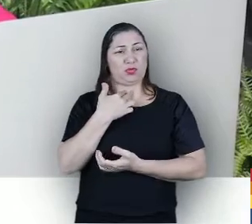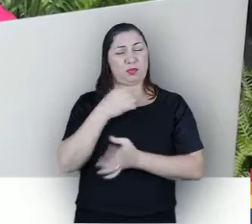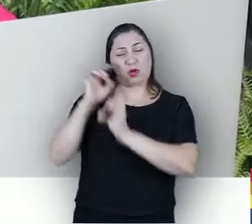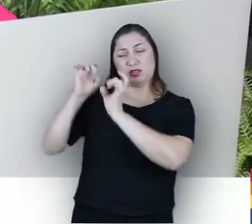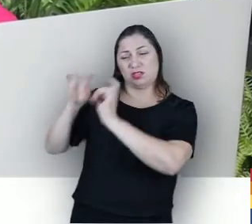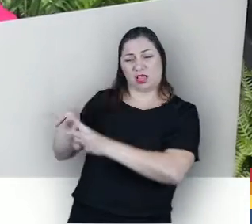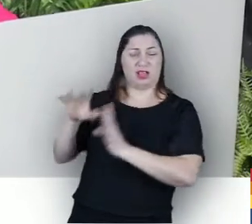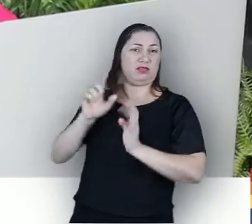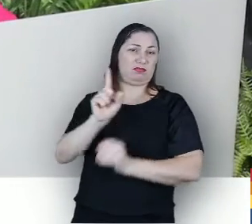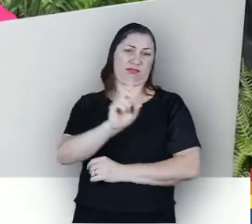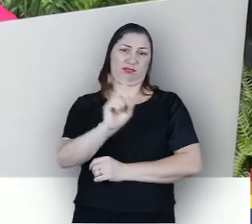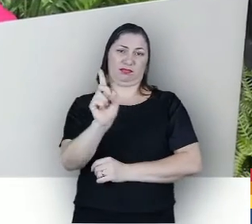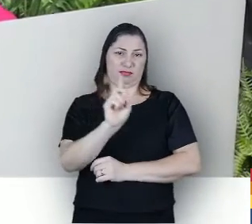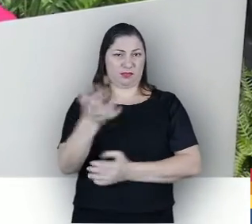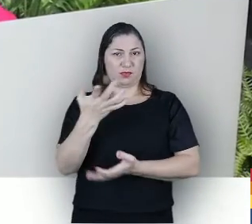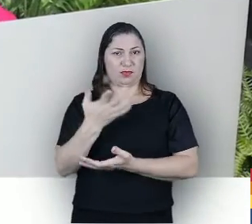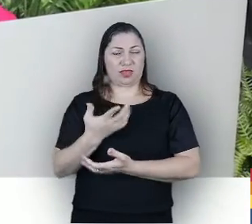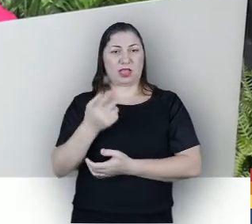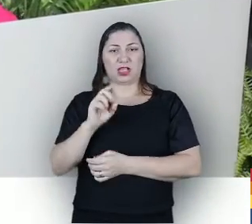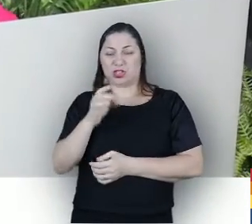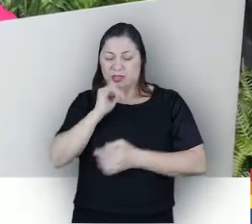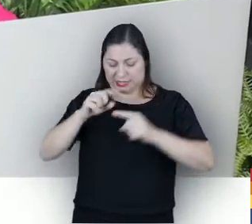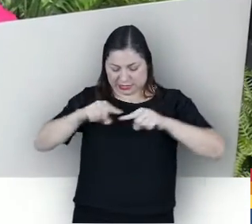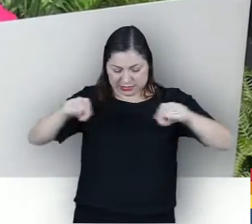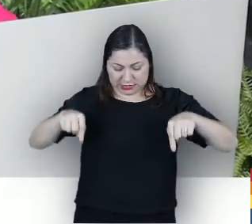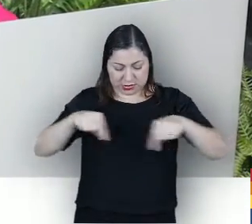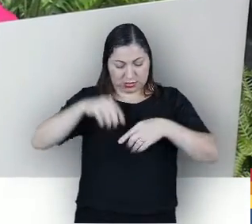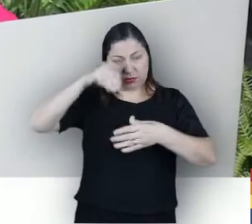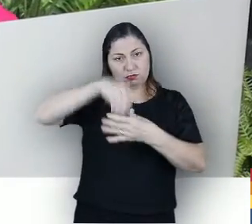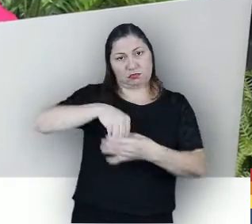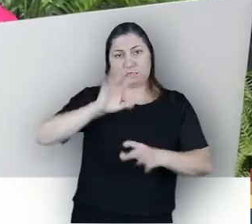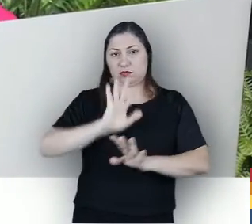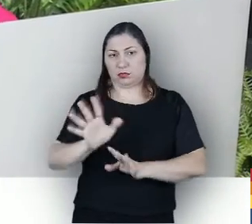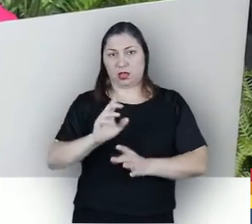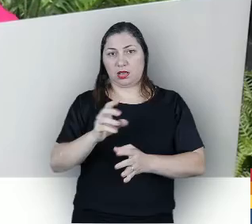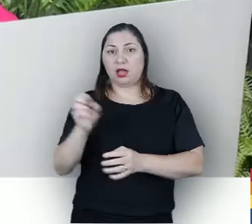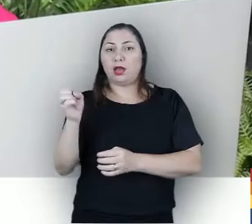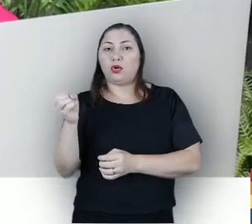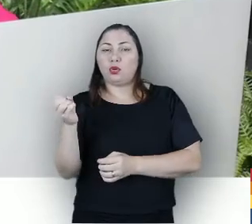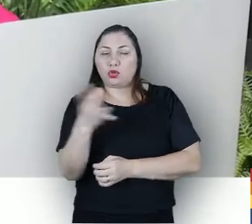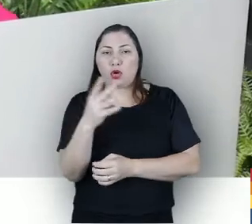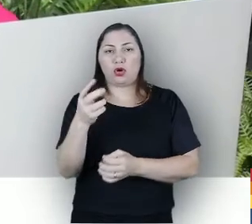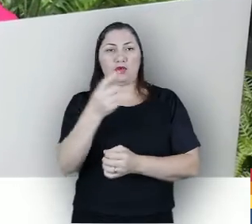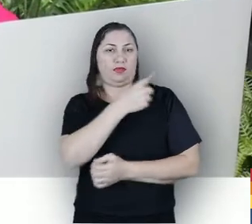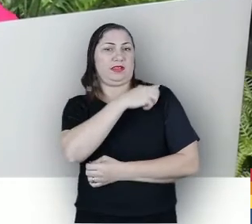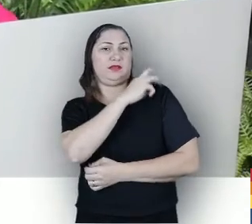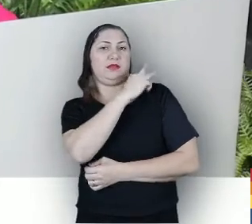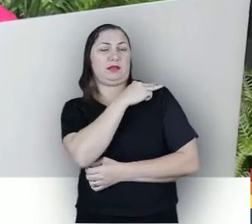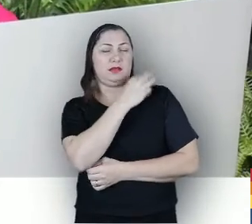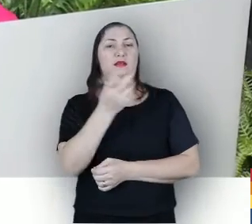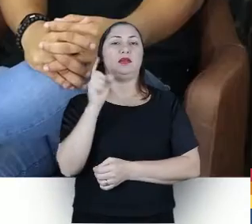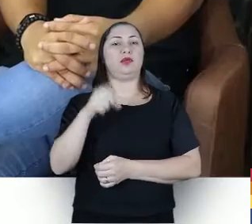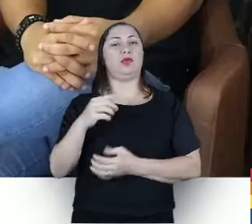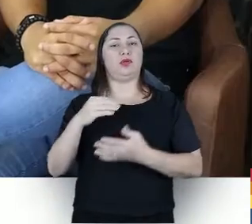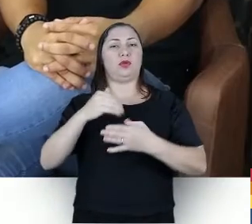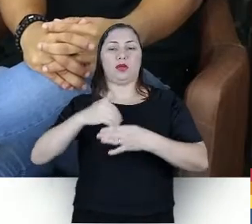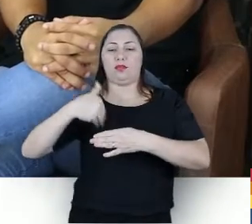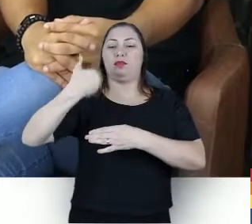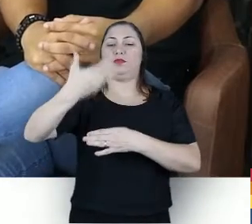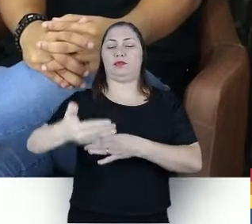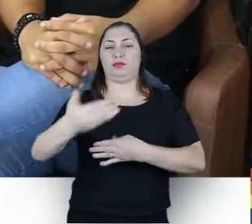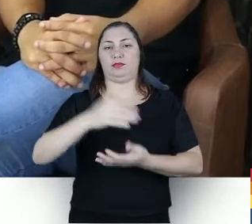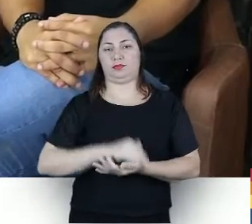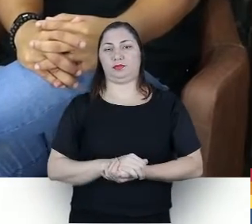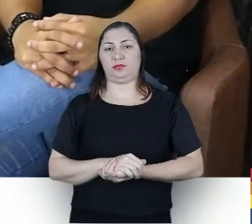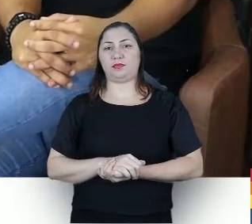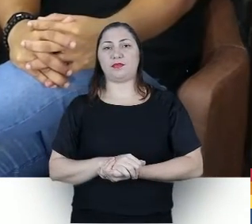integração entre as áreas, essa perspectiva da transdisciplinaridade, isso daí precisa ser uma realidade urgentemente, né? tanto... Não dá